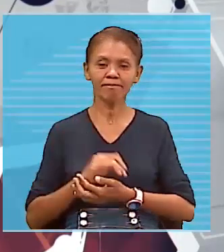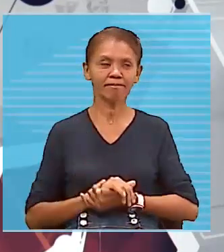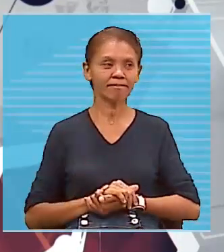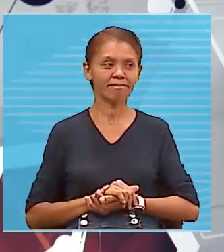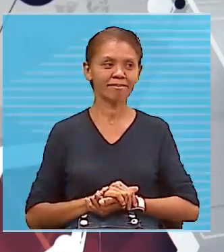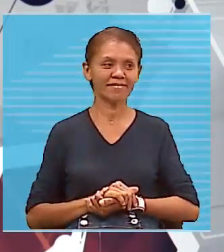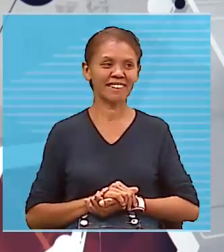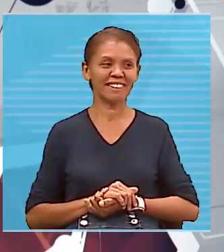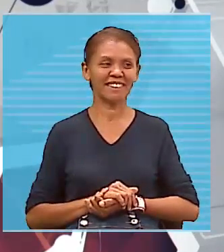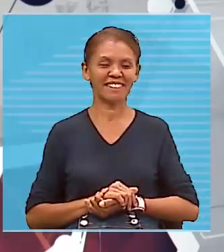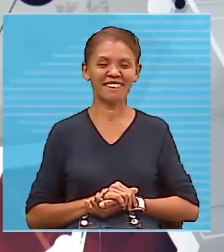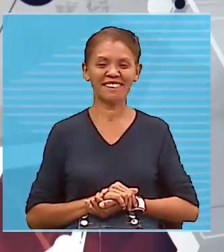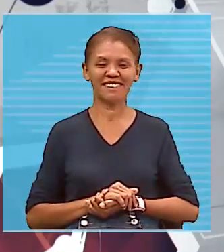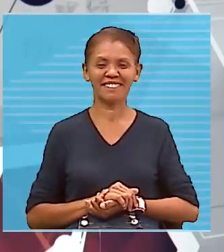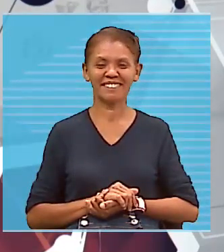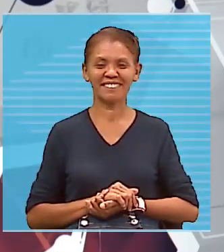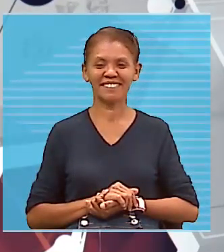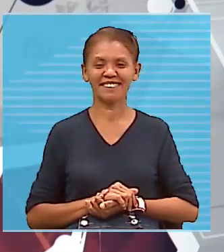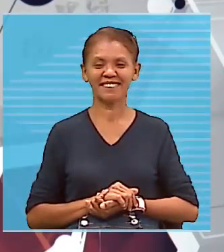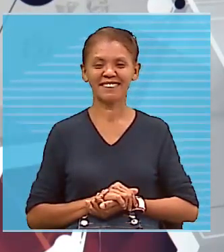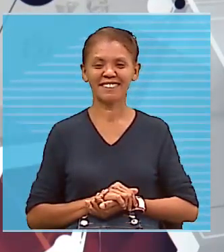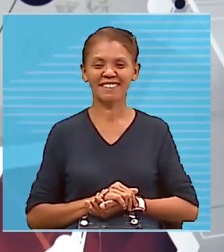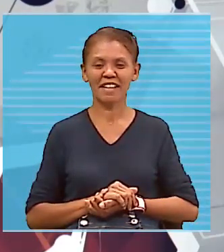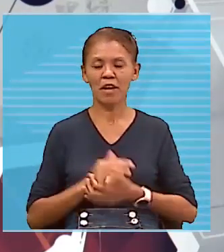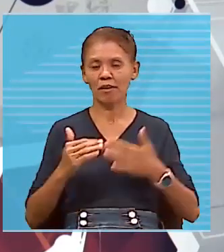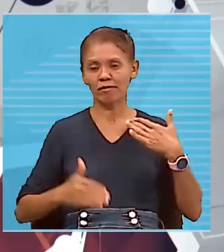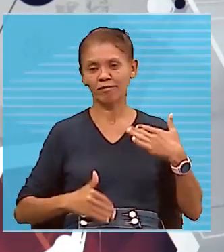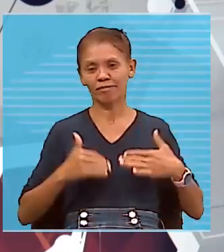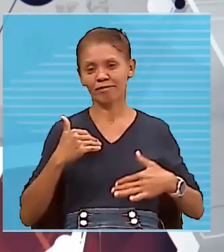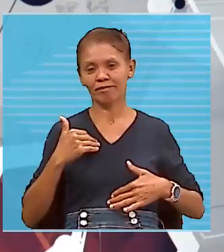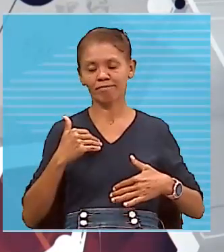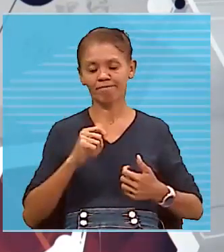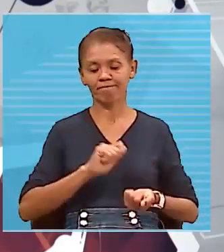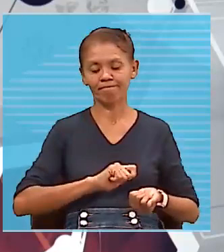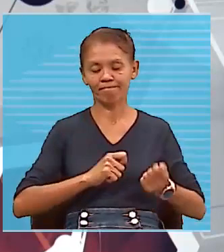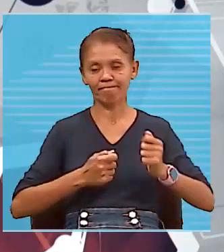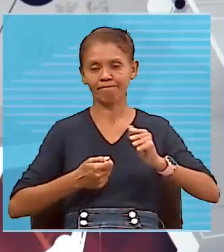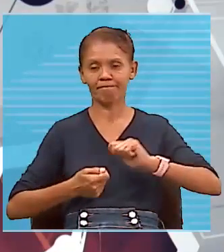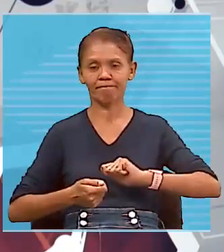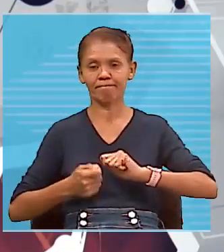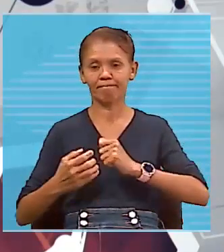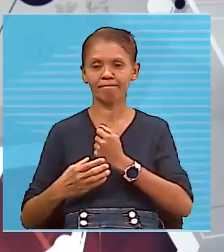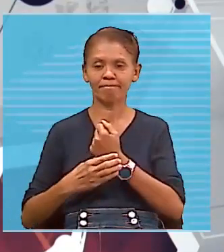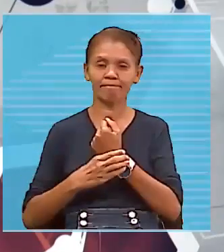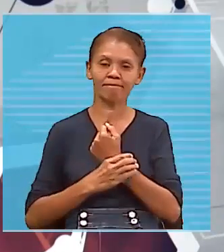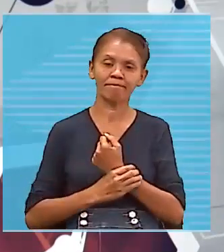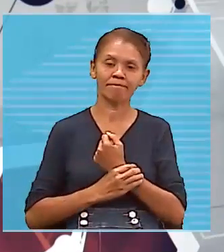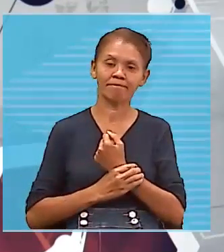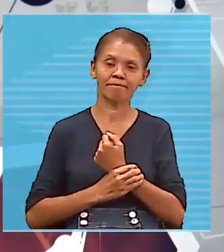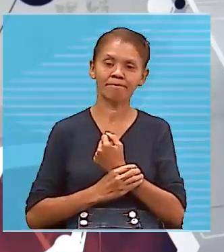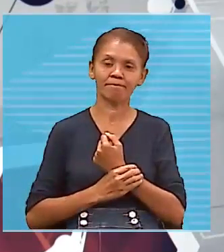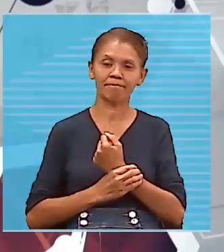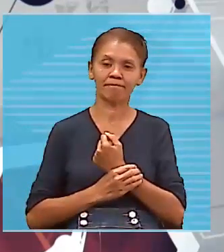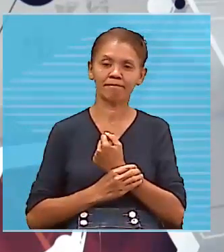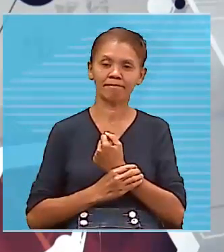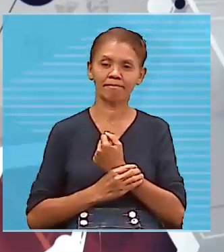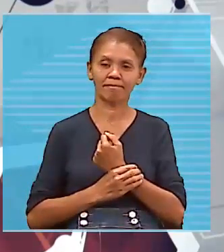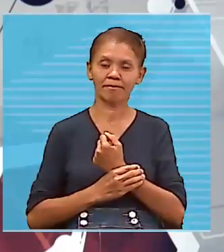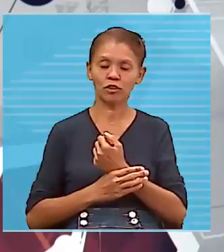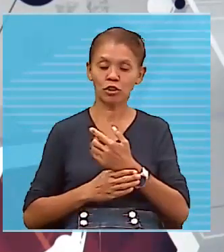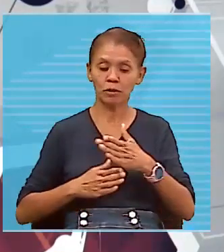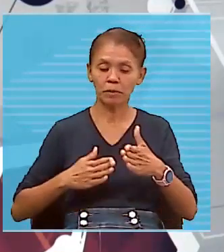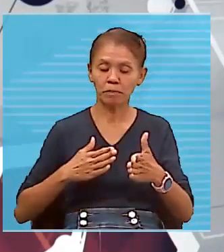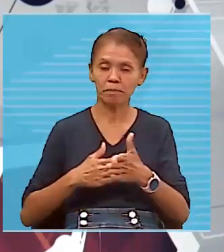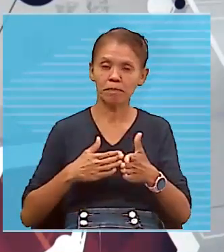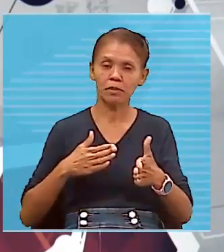a catuca é sujeira, mas o nosso corpo, ele tem essas adaptações para proteger a gente justamente dessa entrada